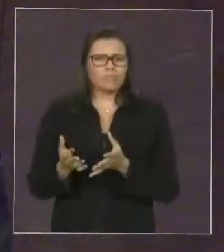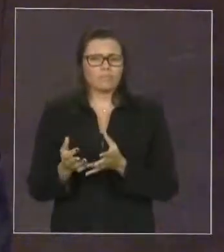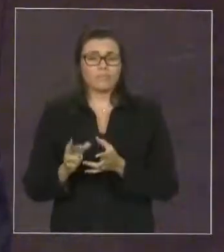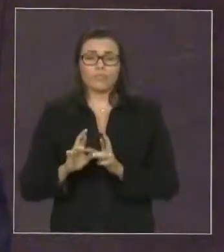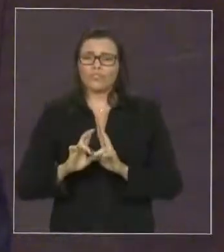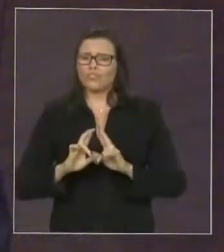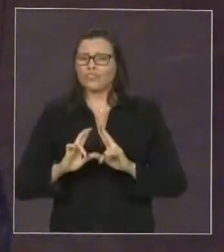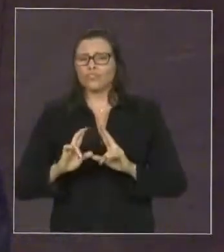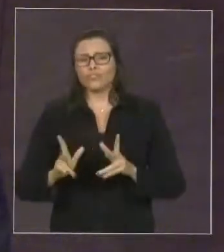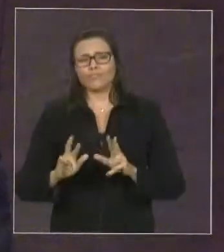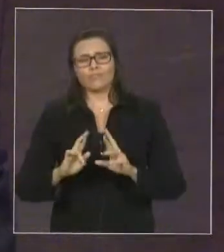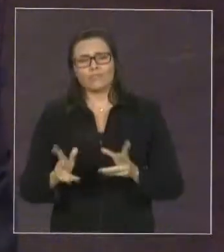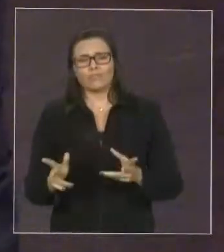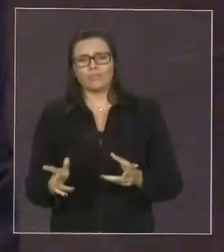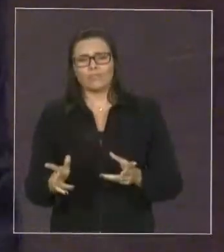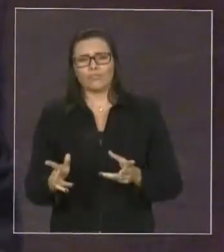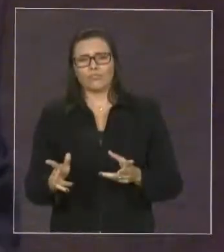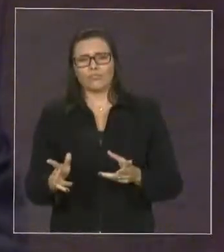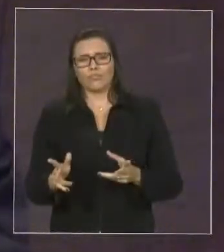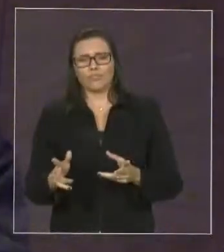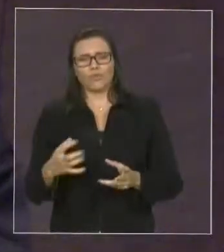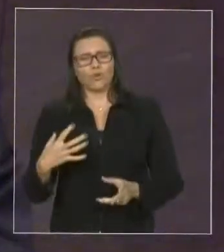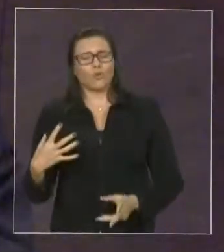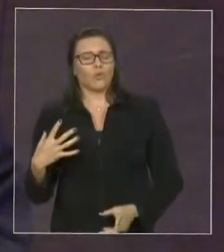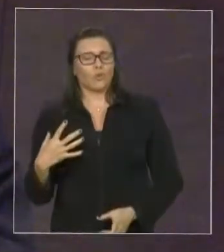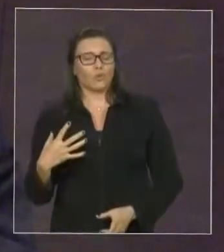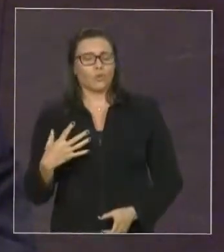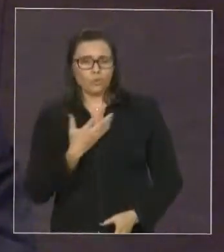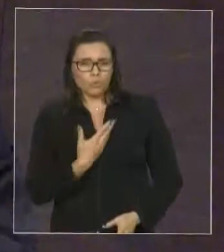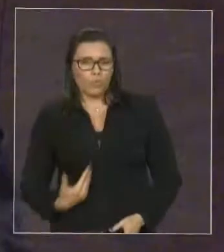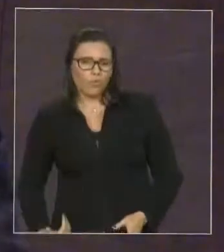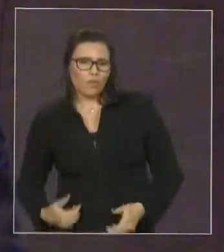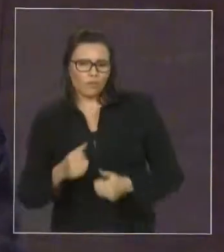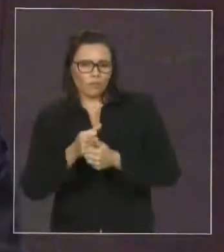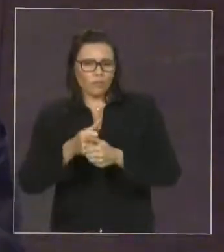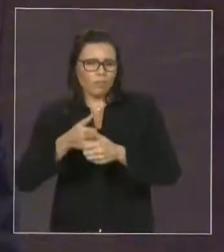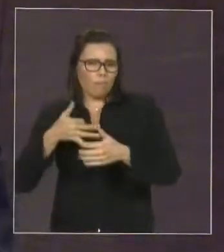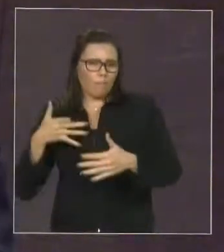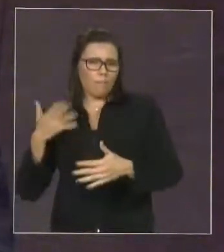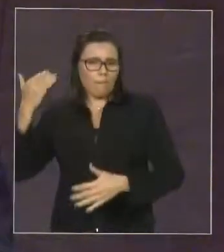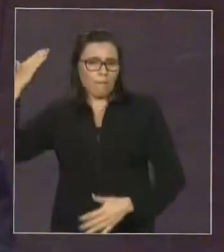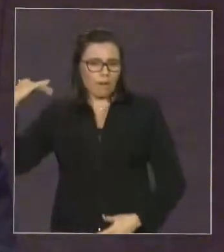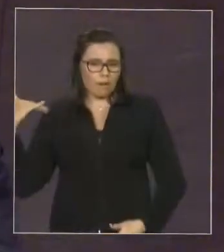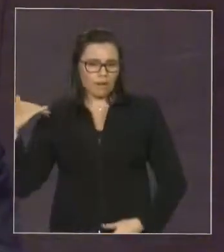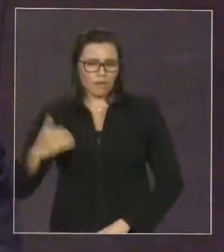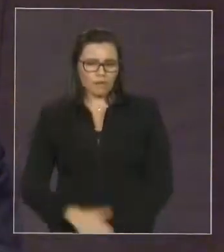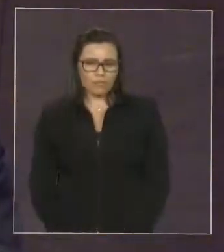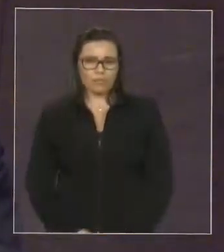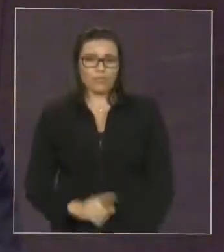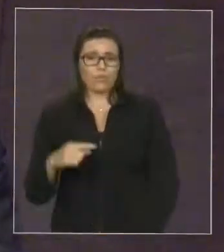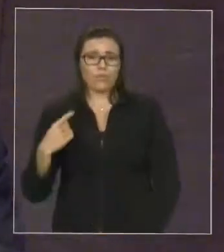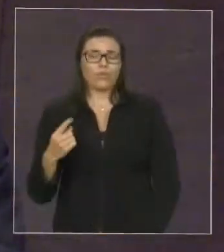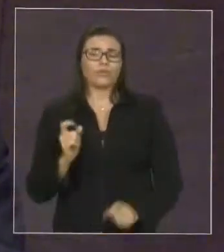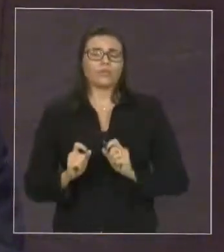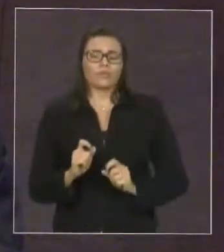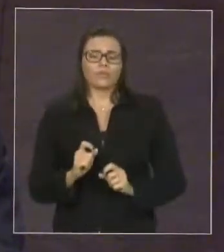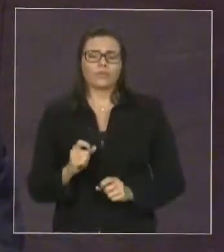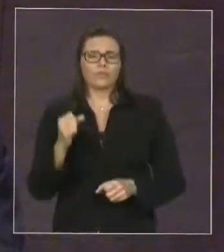passado. Nós vamos deixar nesse governo 10 grandes hospitais